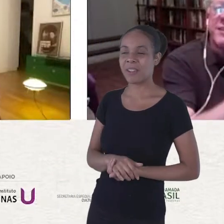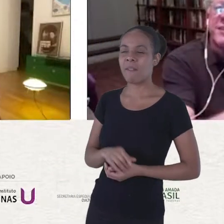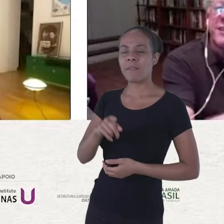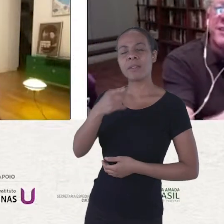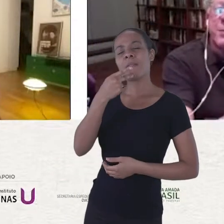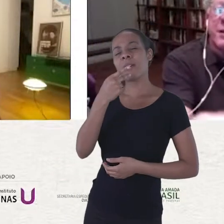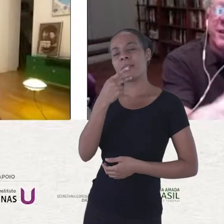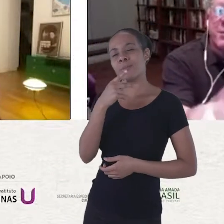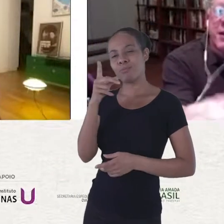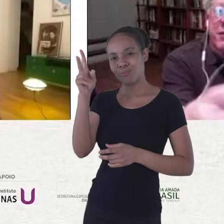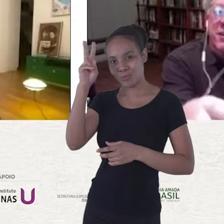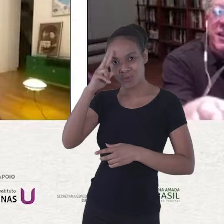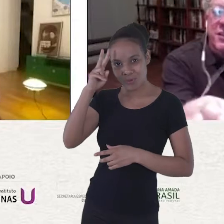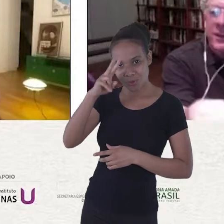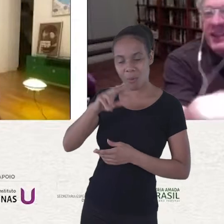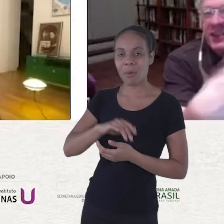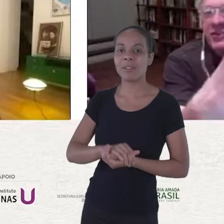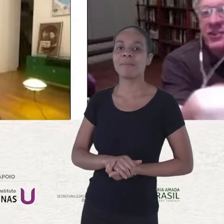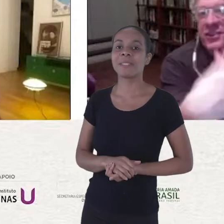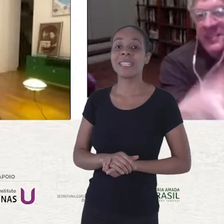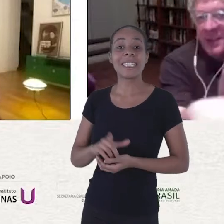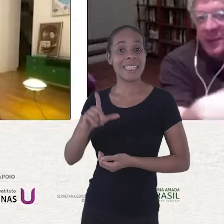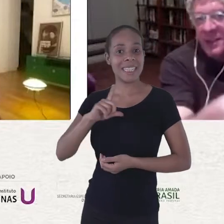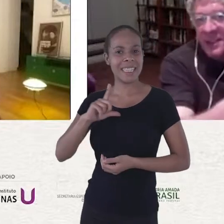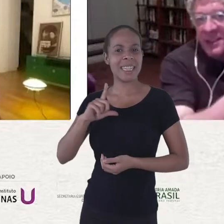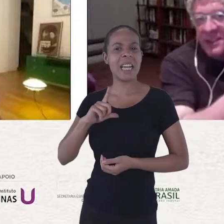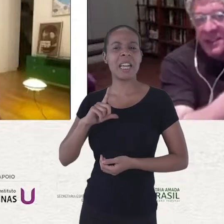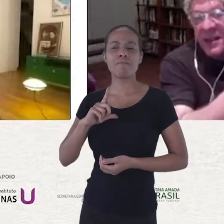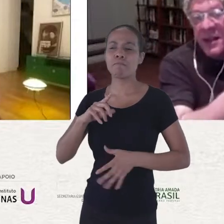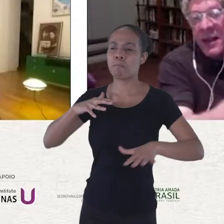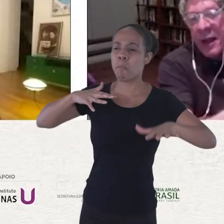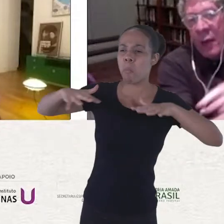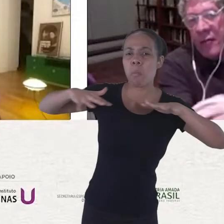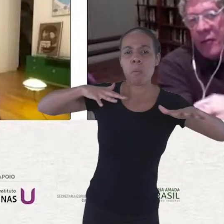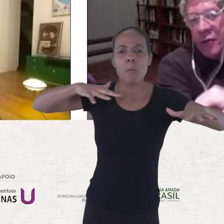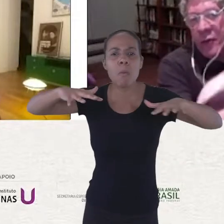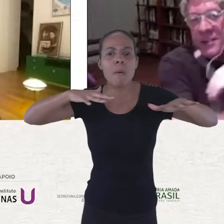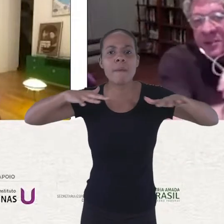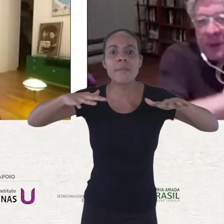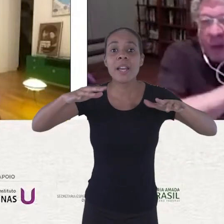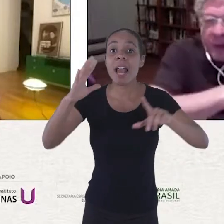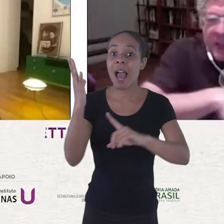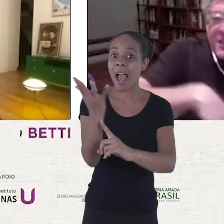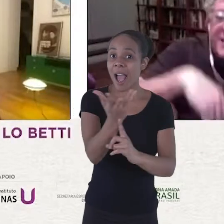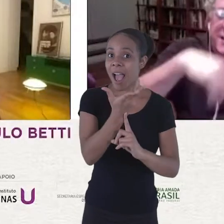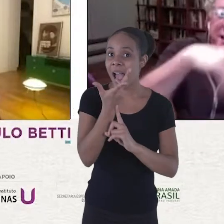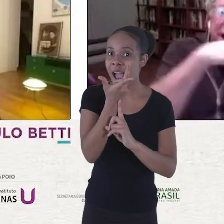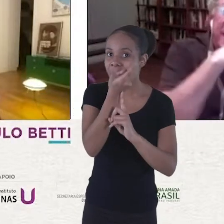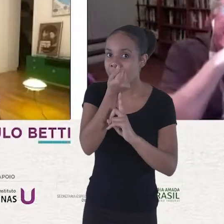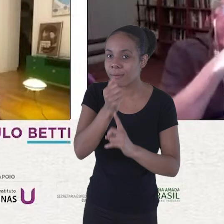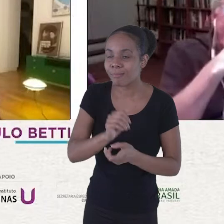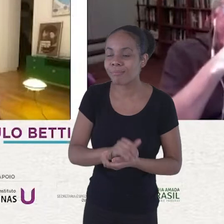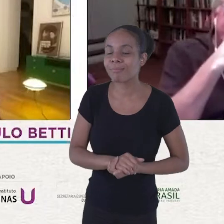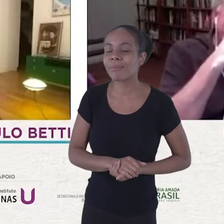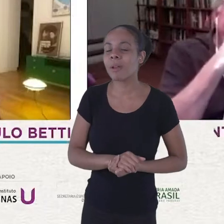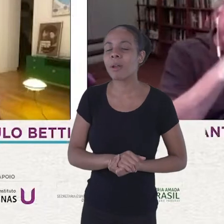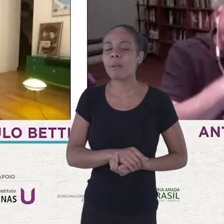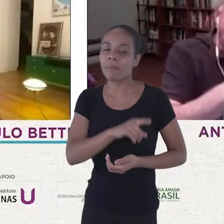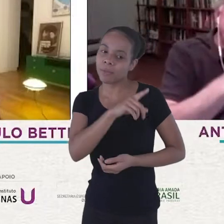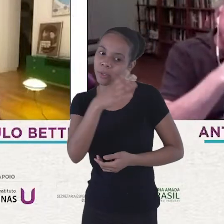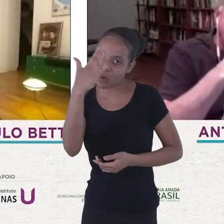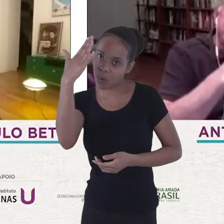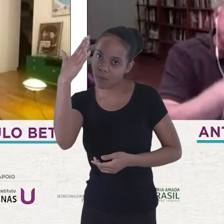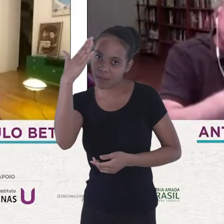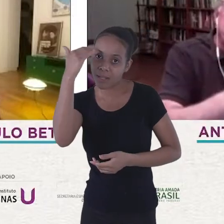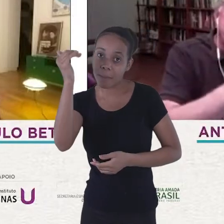dizendo das manifestações artísticas, né, todas essas, o Afonso conhece isso melhor do que a gente,